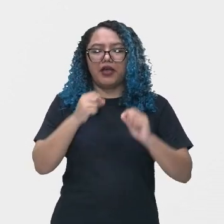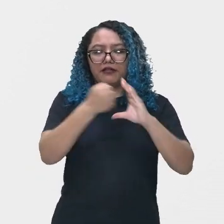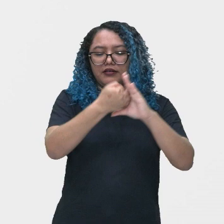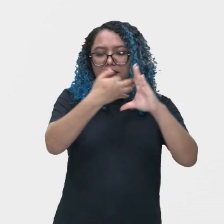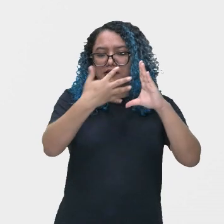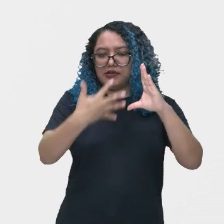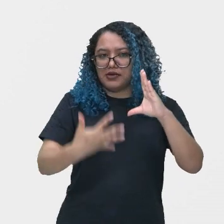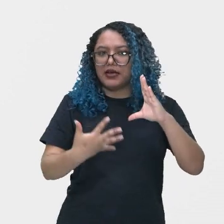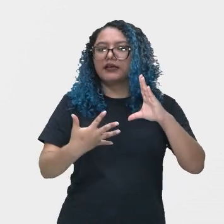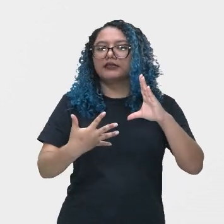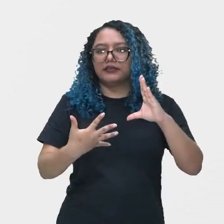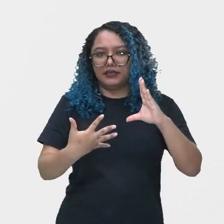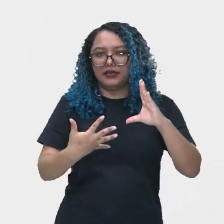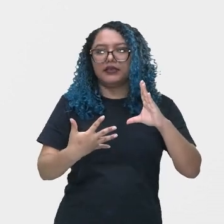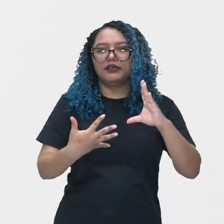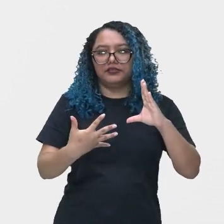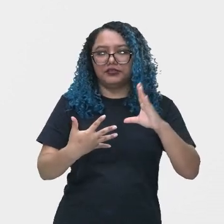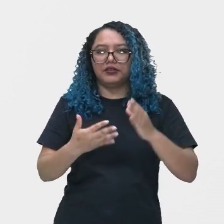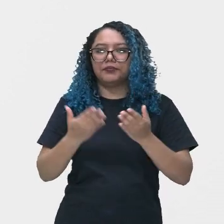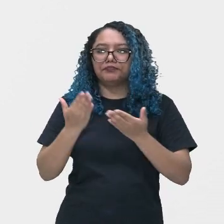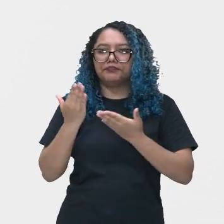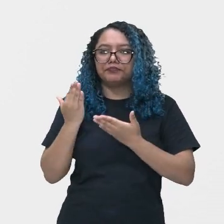que eu tenho fake news, John,